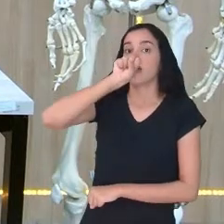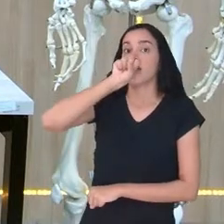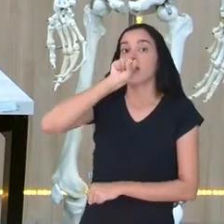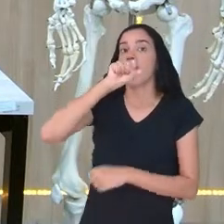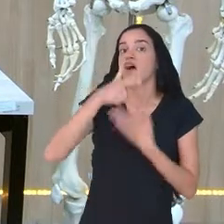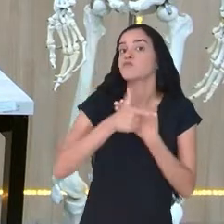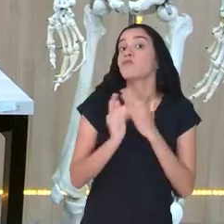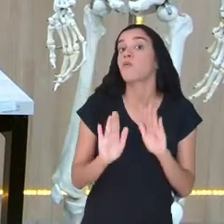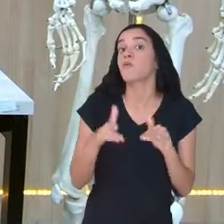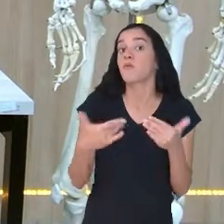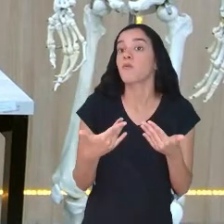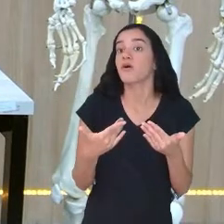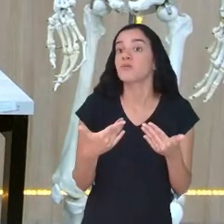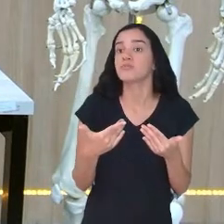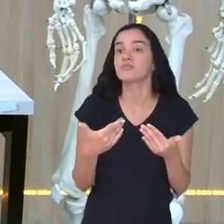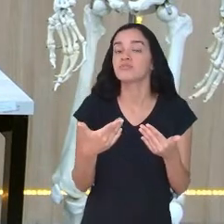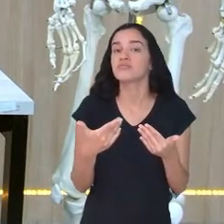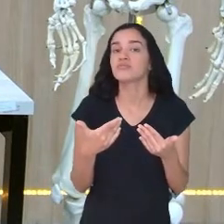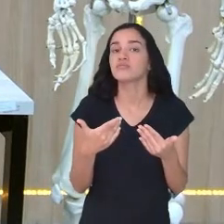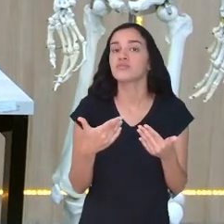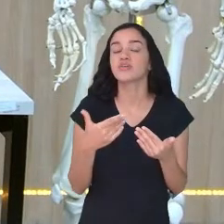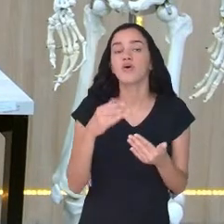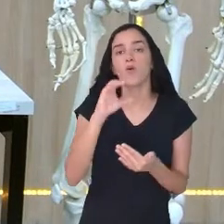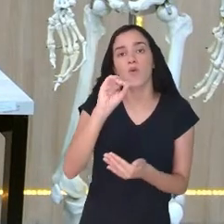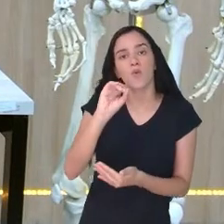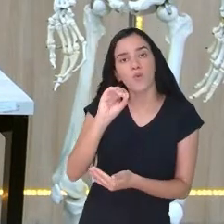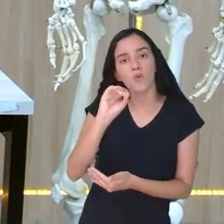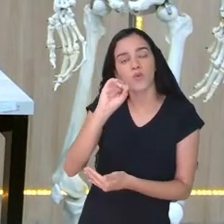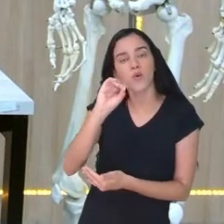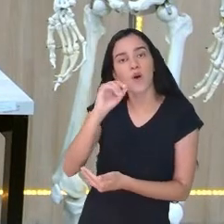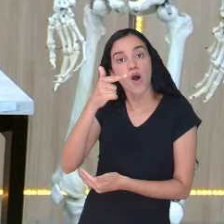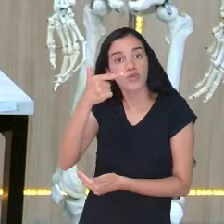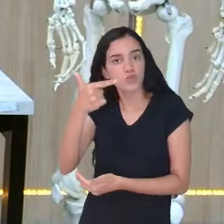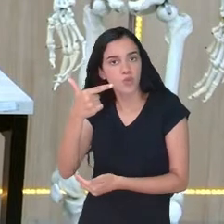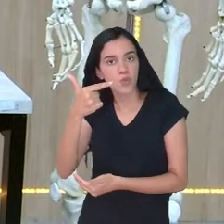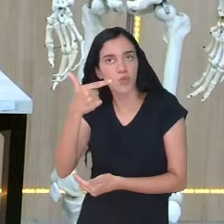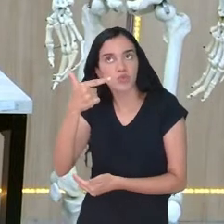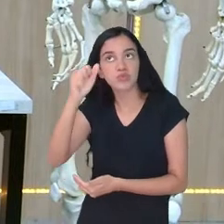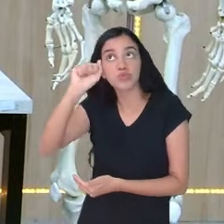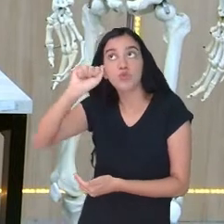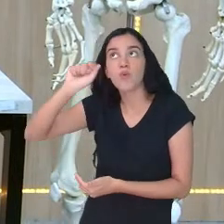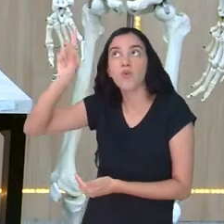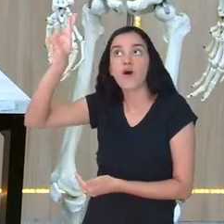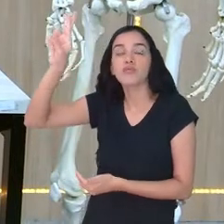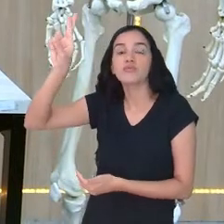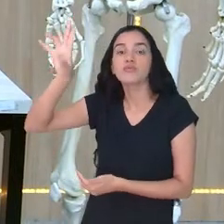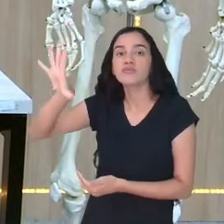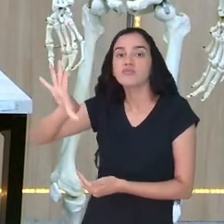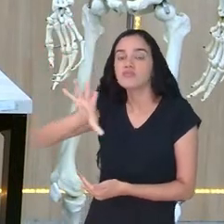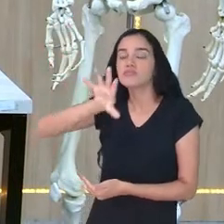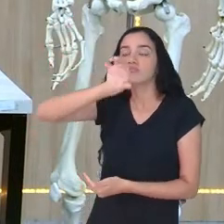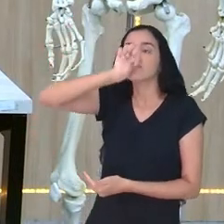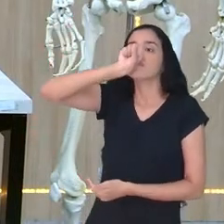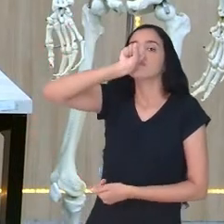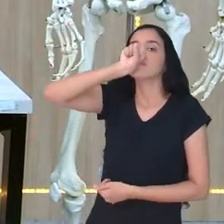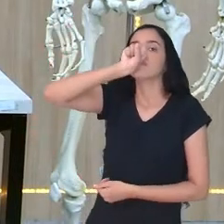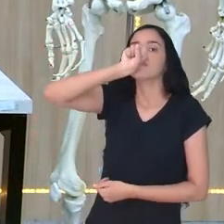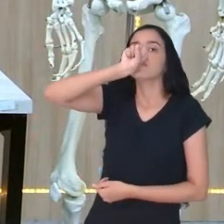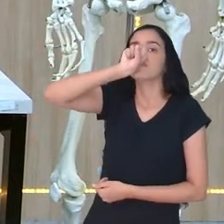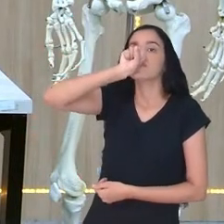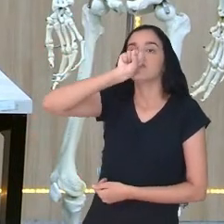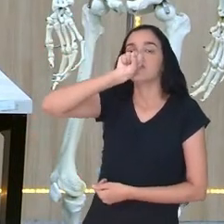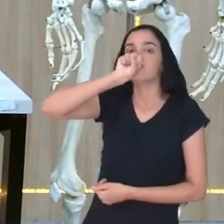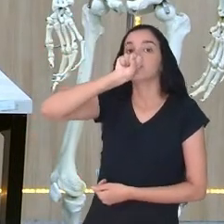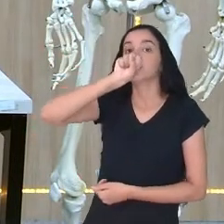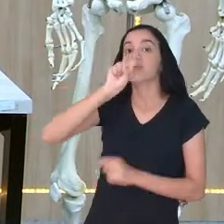função dele é selecionar o gás oxigênio, o O2 do ar. Então, a gente inspira o ar como um